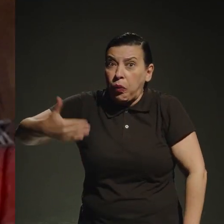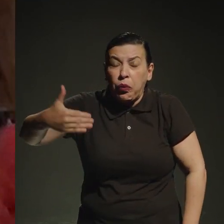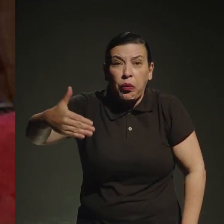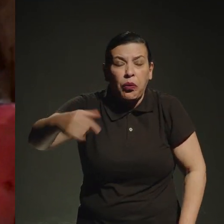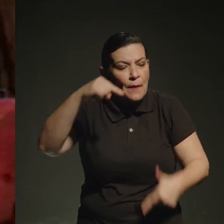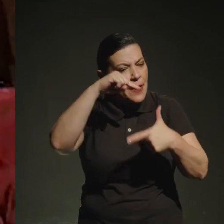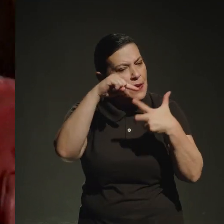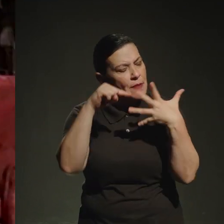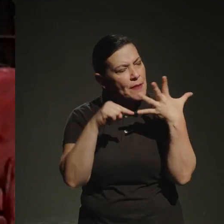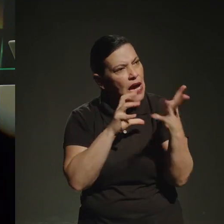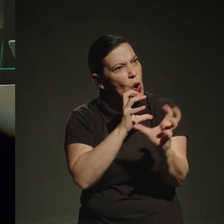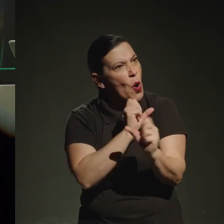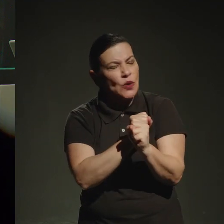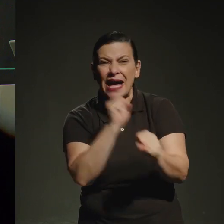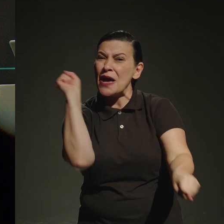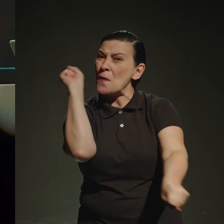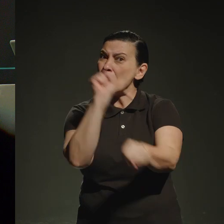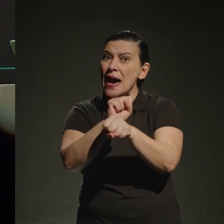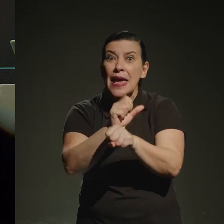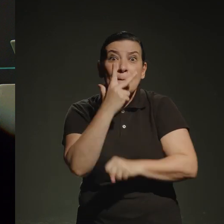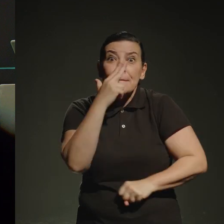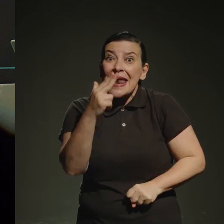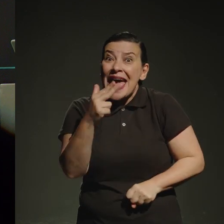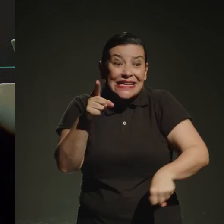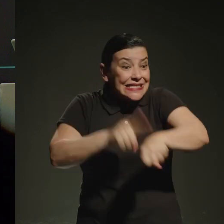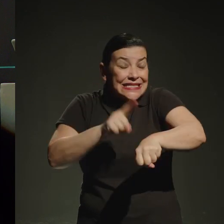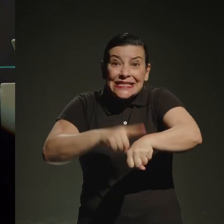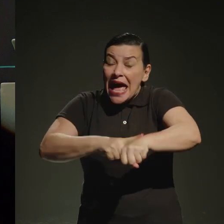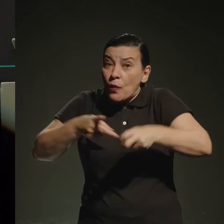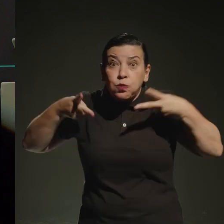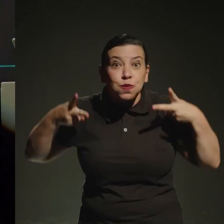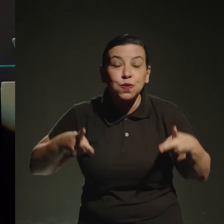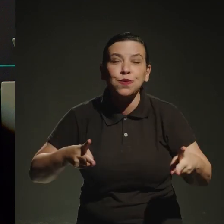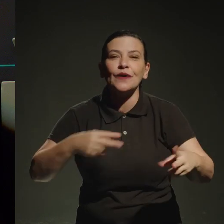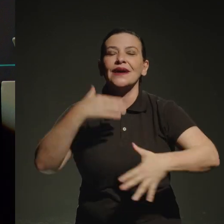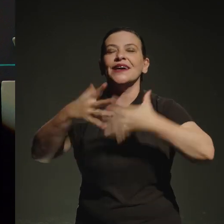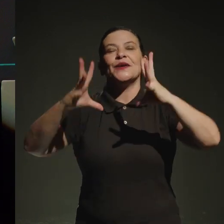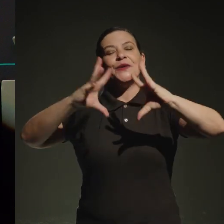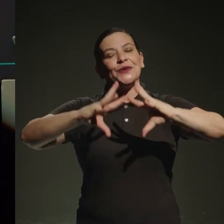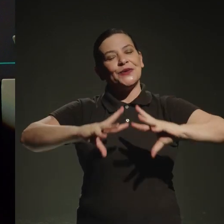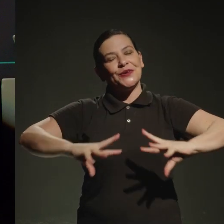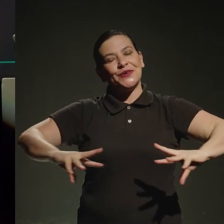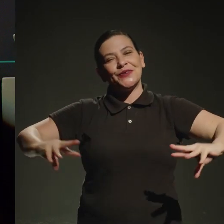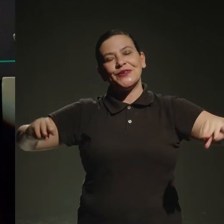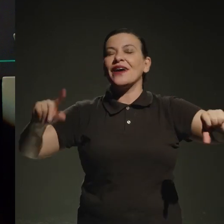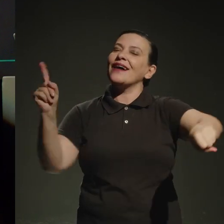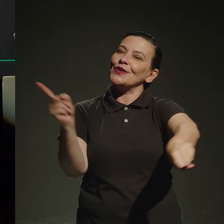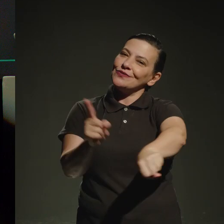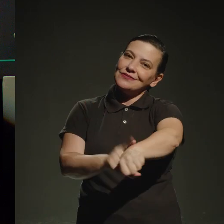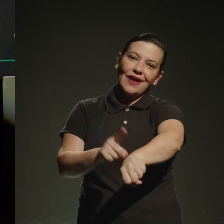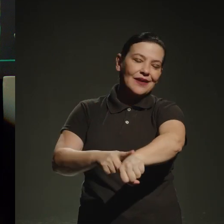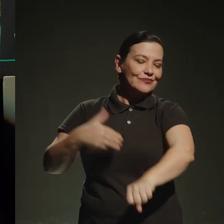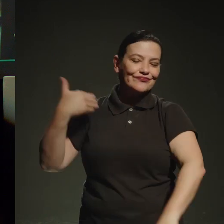30 e tantos. 30 e muitos. Intermináveis anos. Eu até desisti de contar. Parecia que o tempo não passava